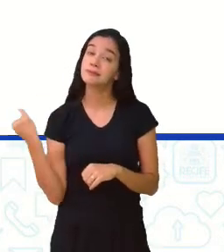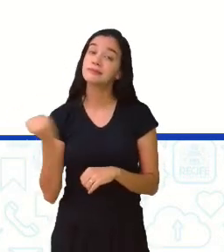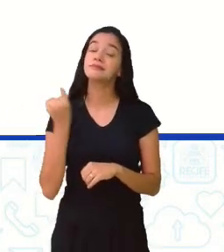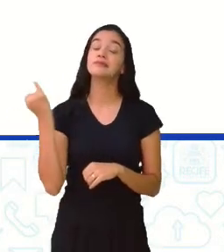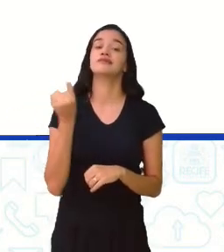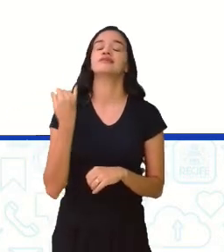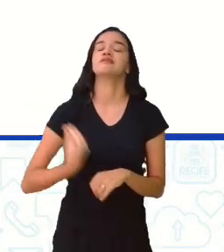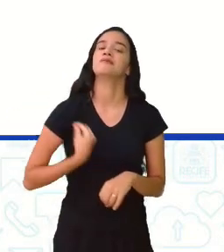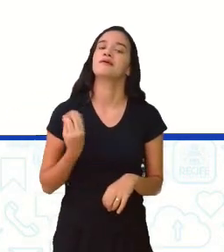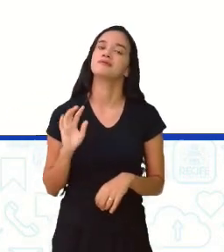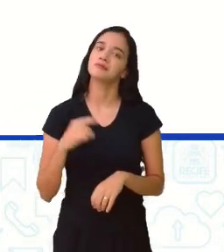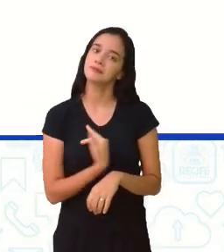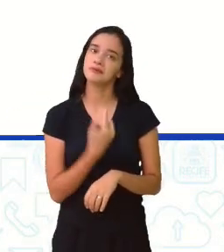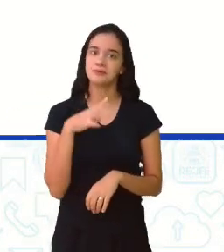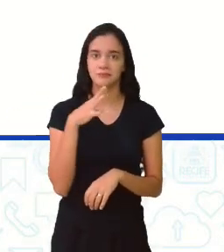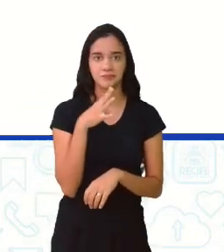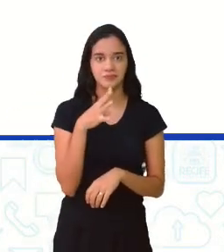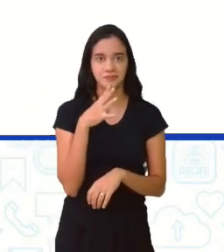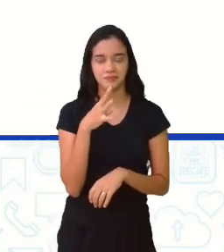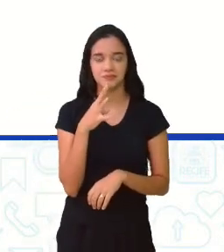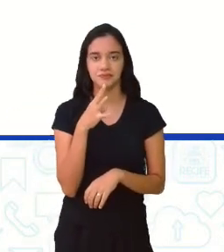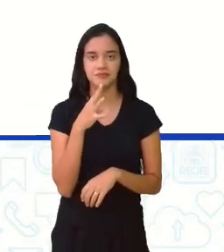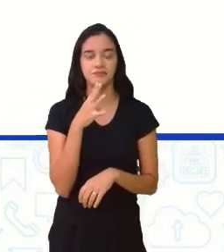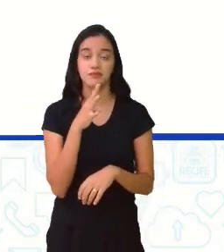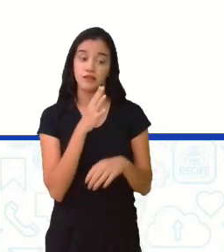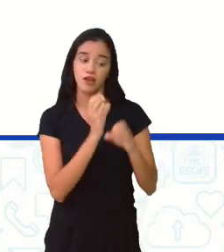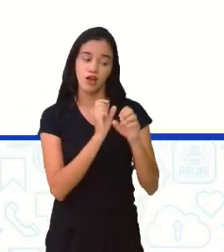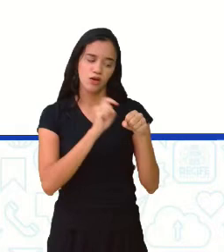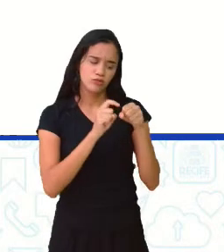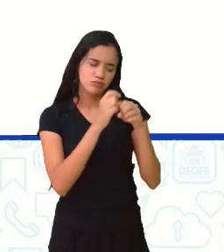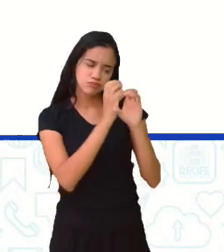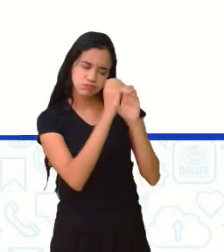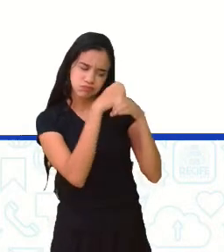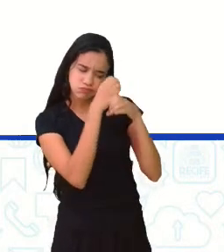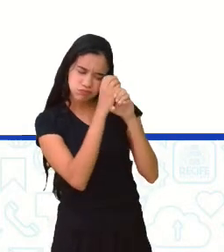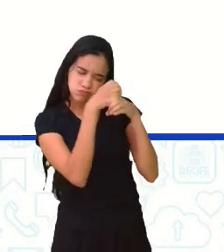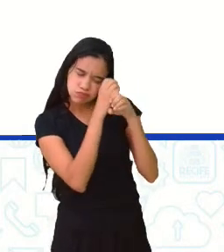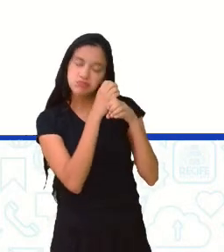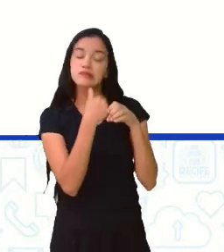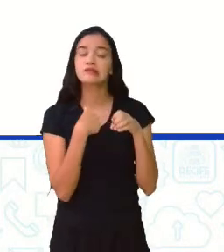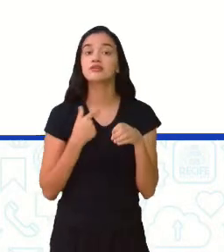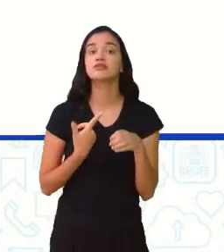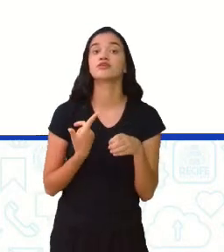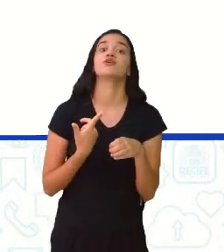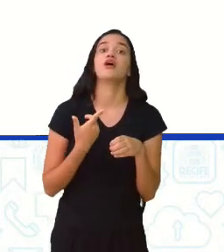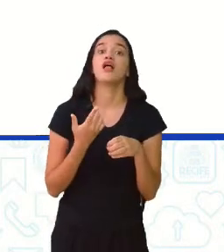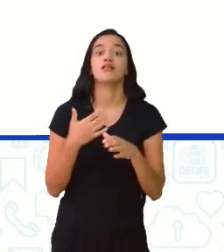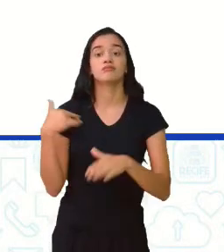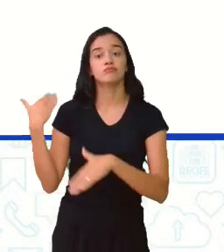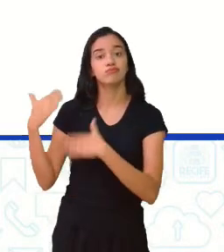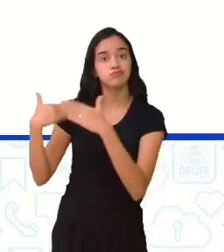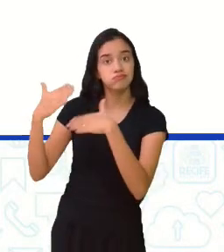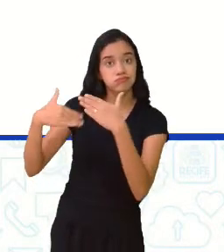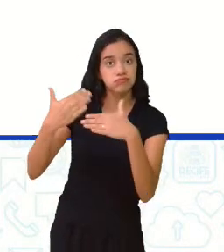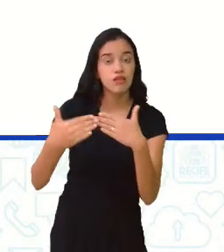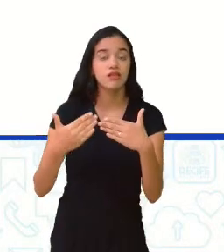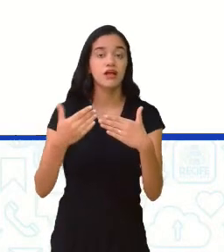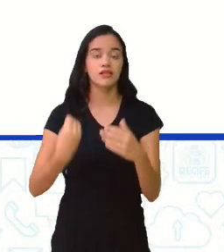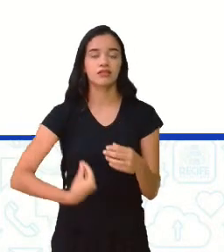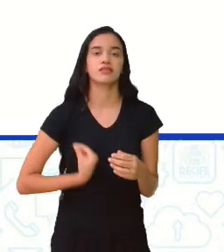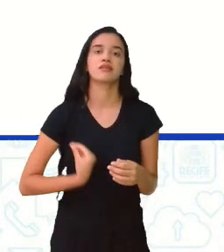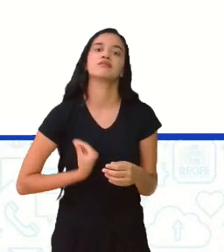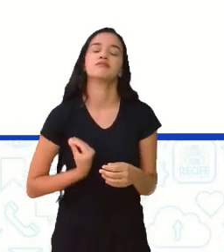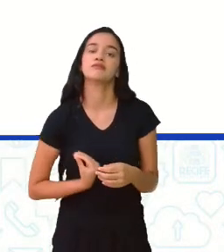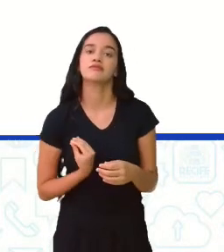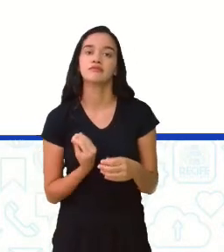como conhecemos. Alguns desses micro-organismos, durante seu ciclo de vida e por meio da fotossíntese,